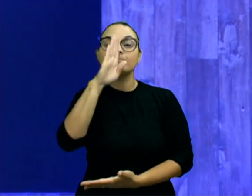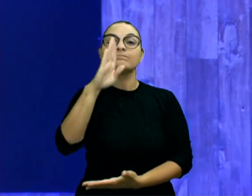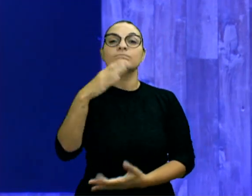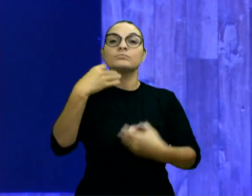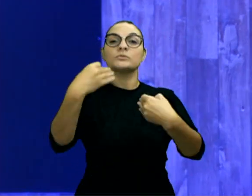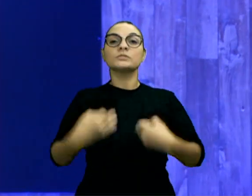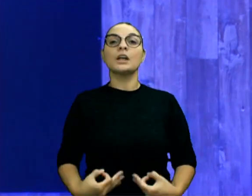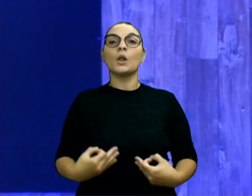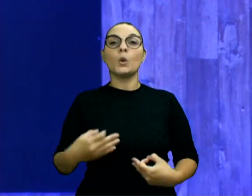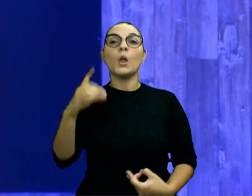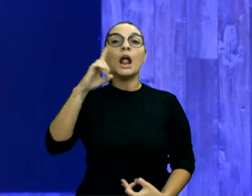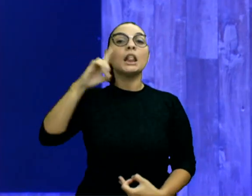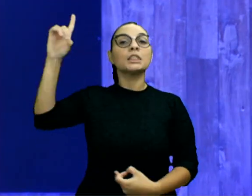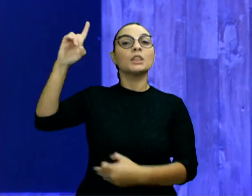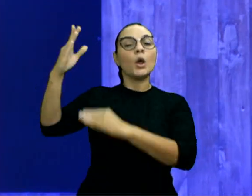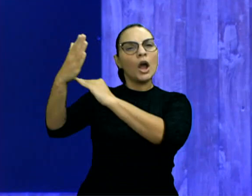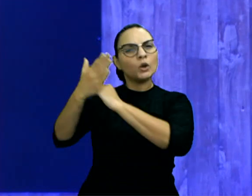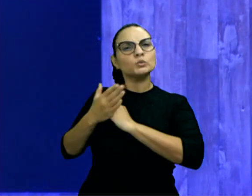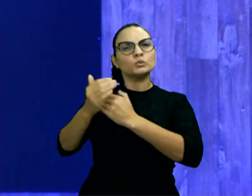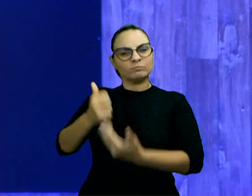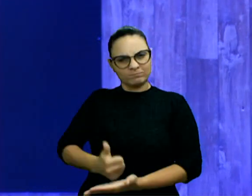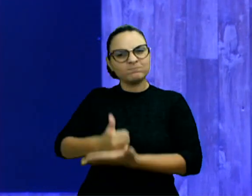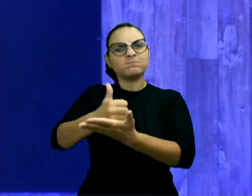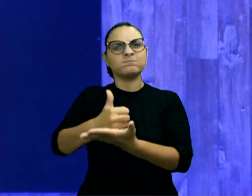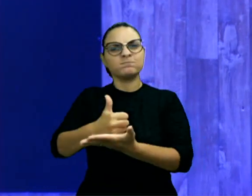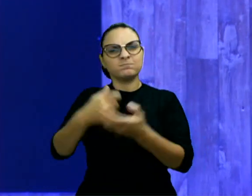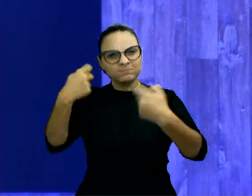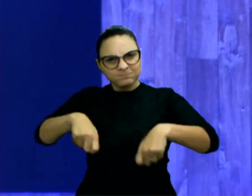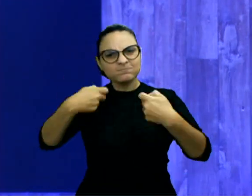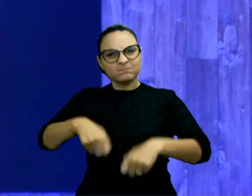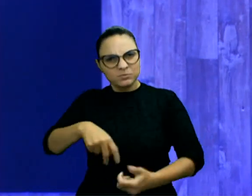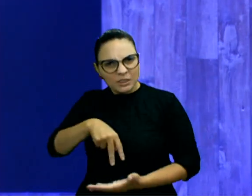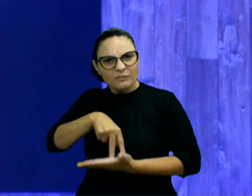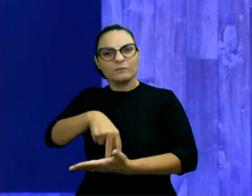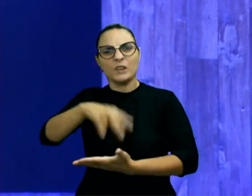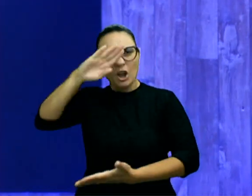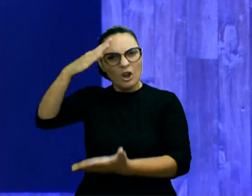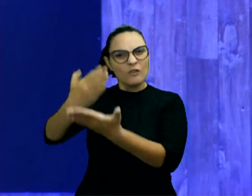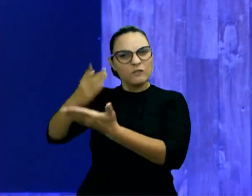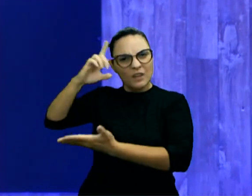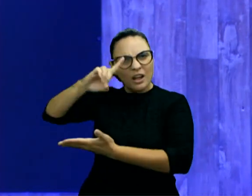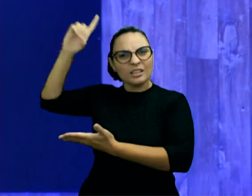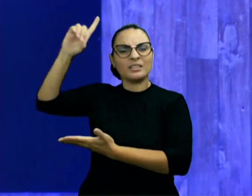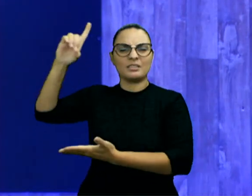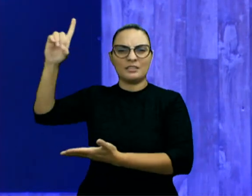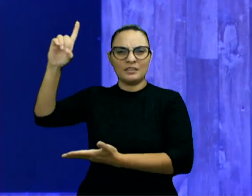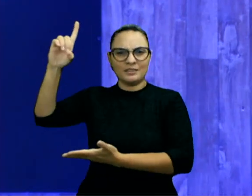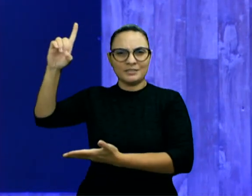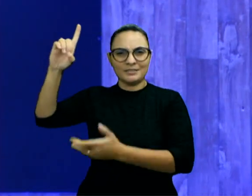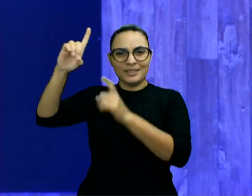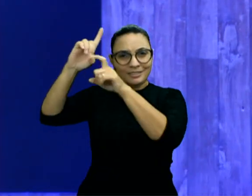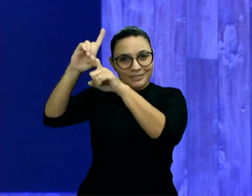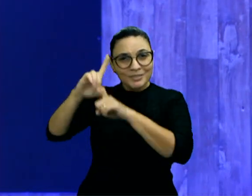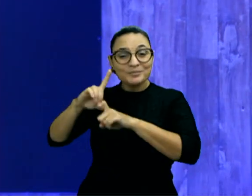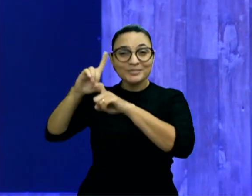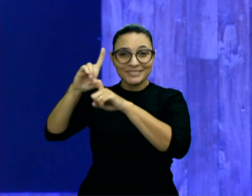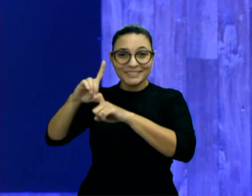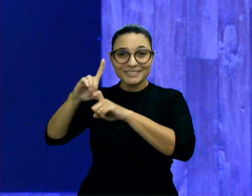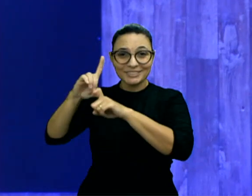destacando e Deus vai te levar ainda mais. Permaneça firme, permaneça confiante, permaneça dependendo do